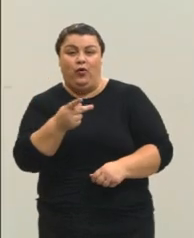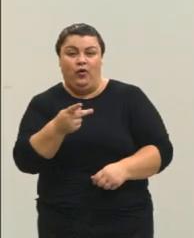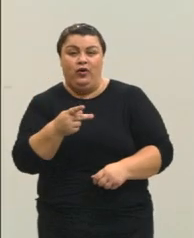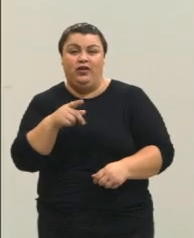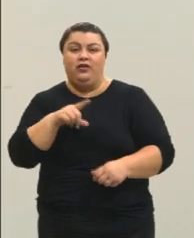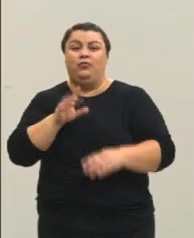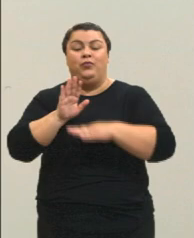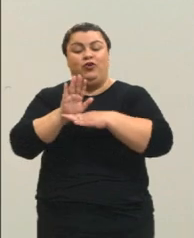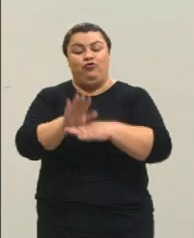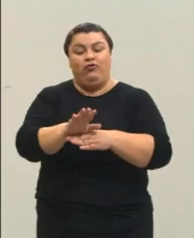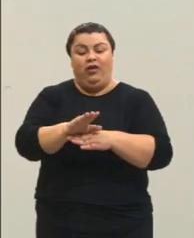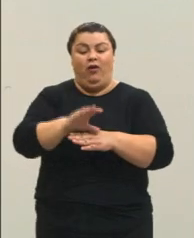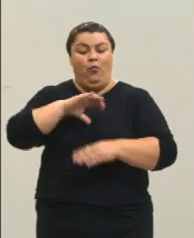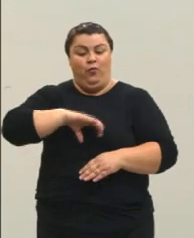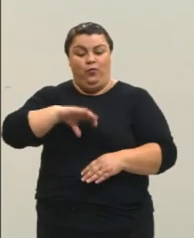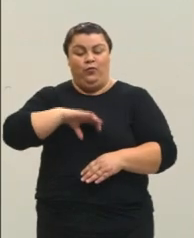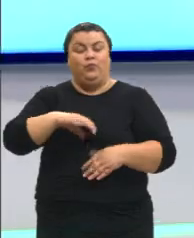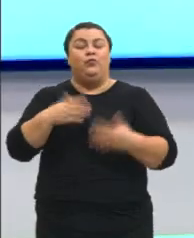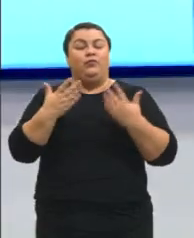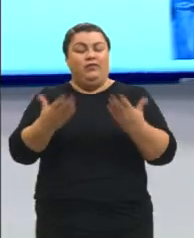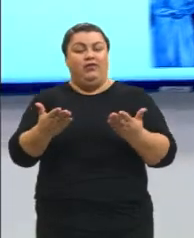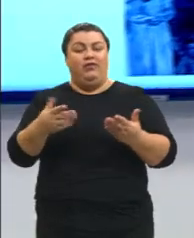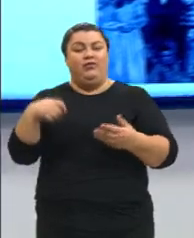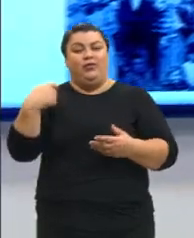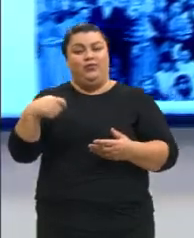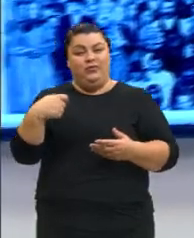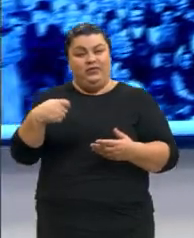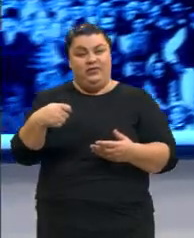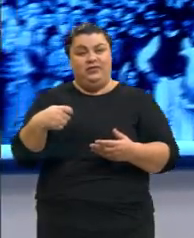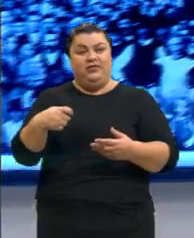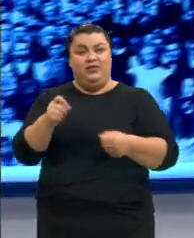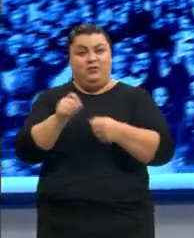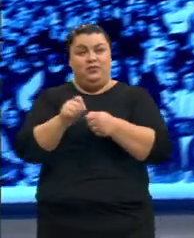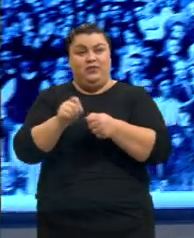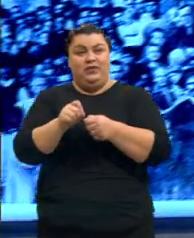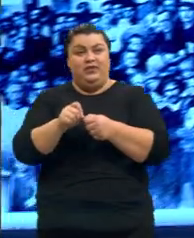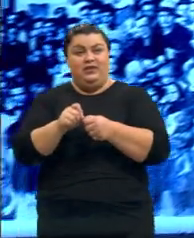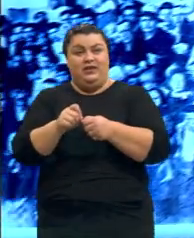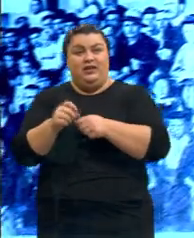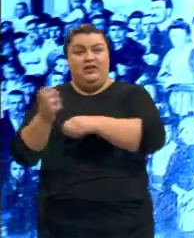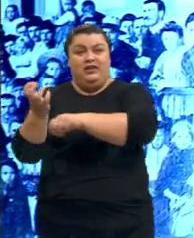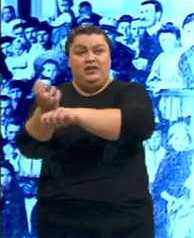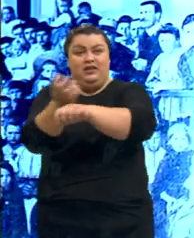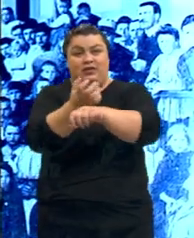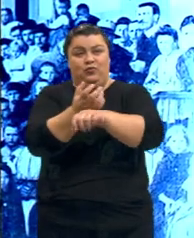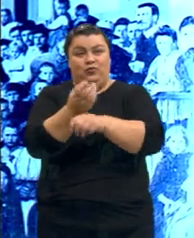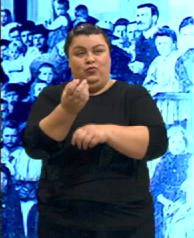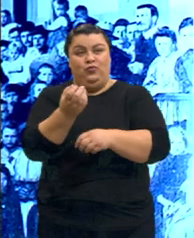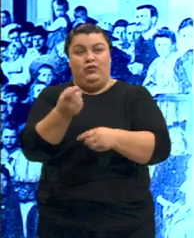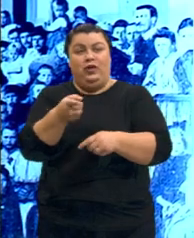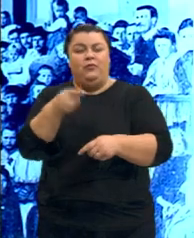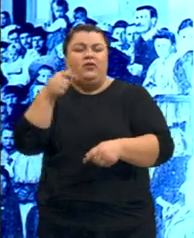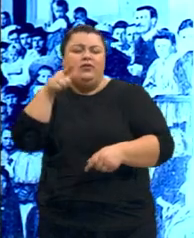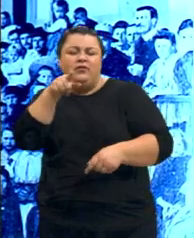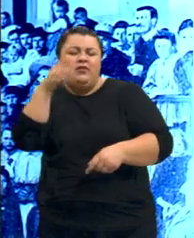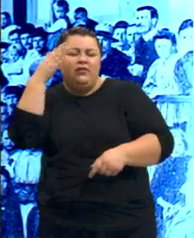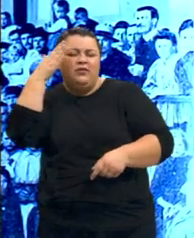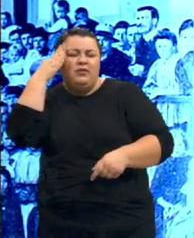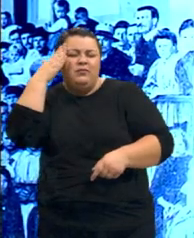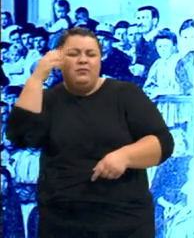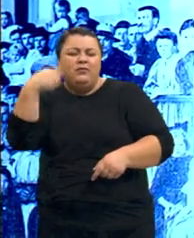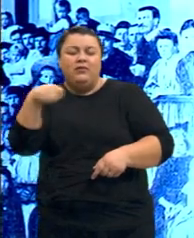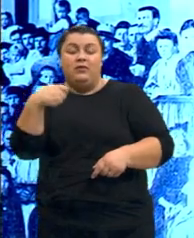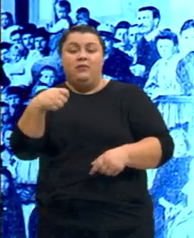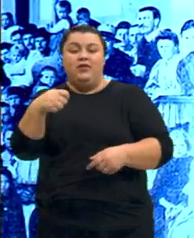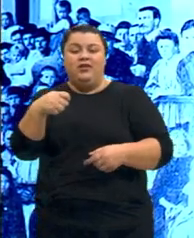contribuir com língua portuguesa a gente precisa fazer esse meio de campo entre os componentes curriculares que vocês precisam entender que tudo